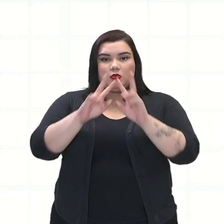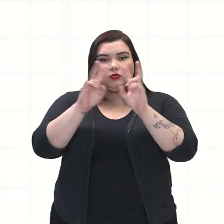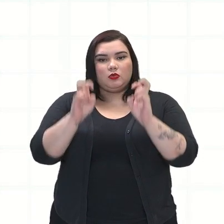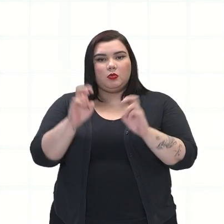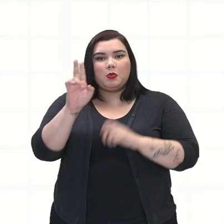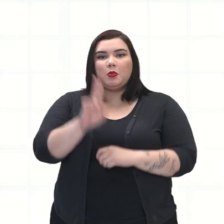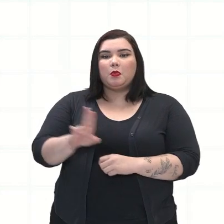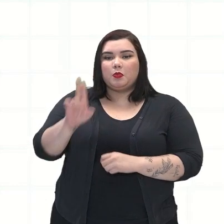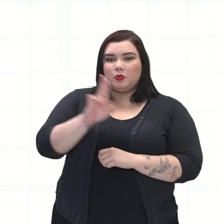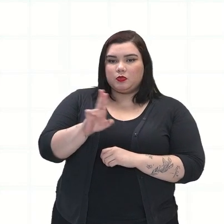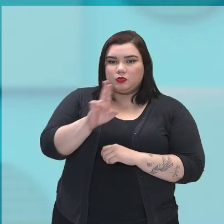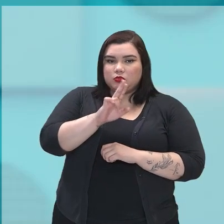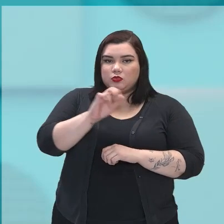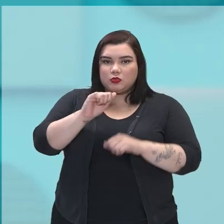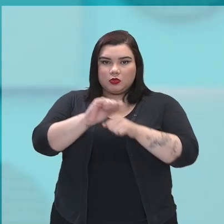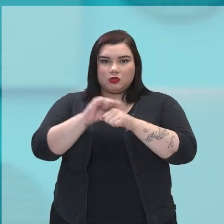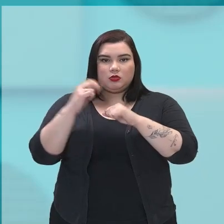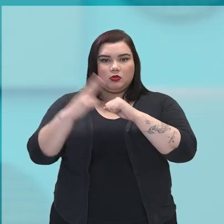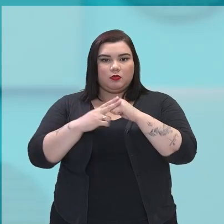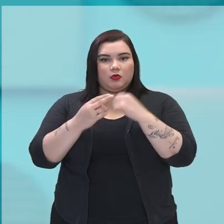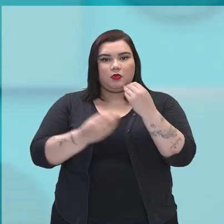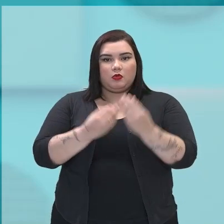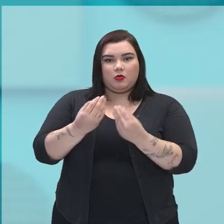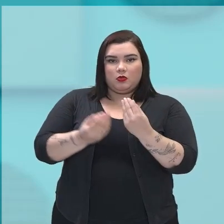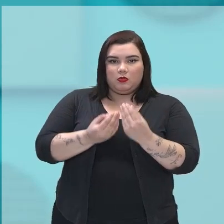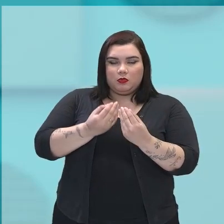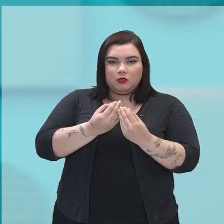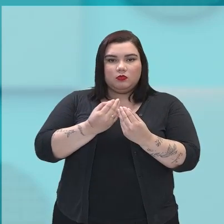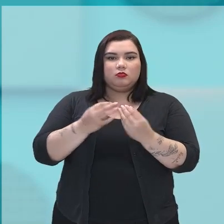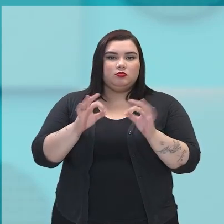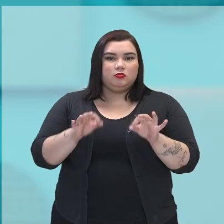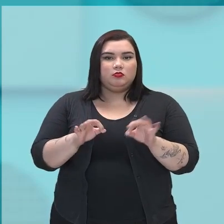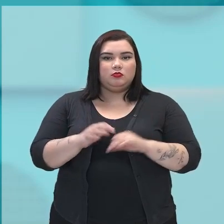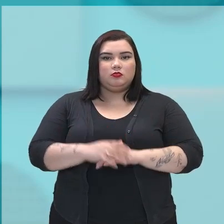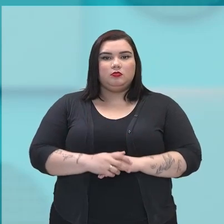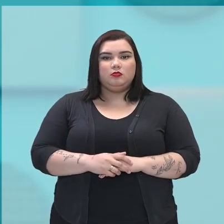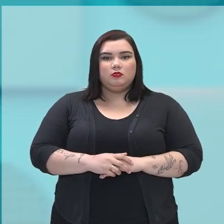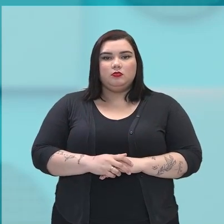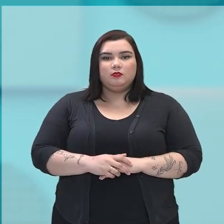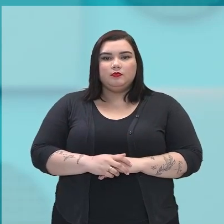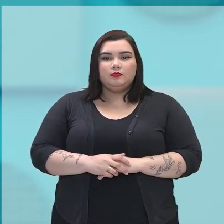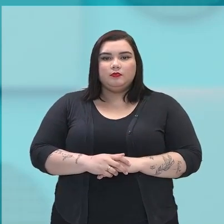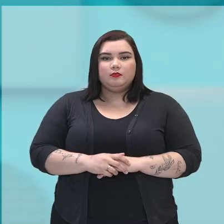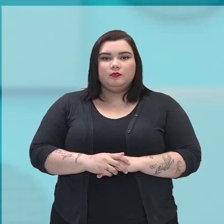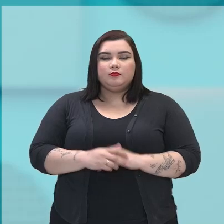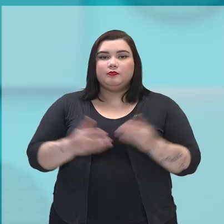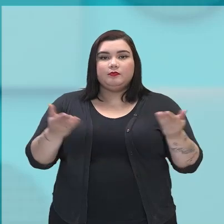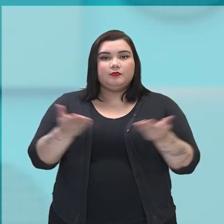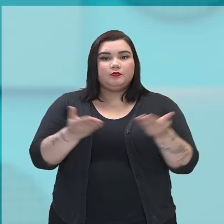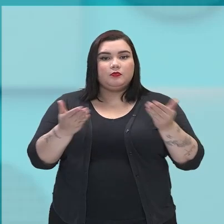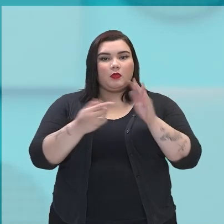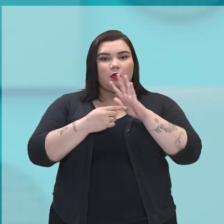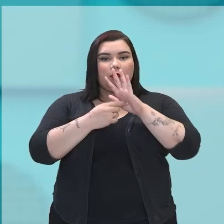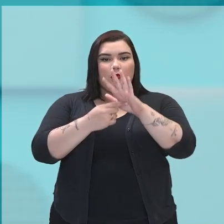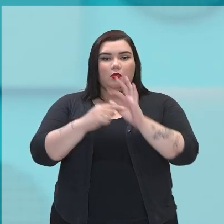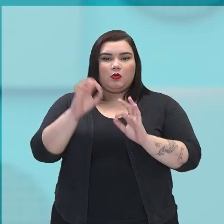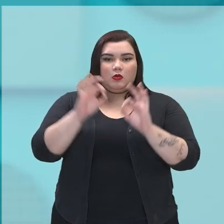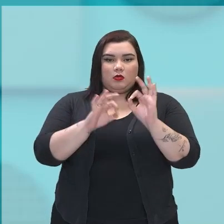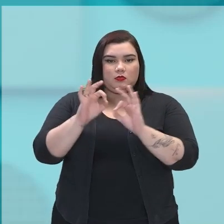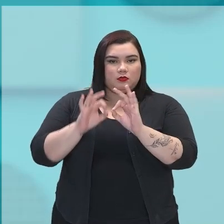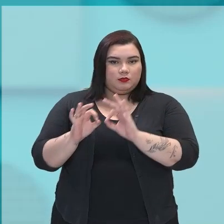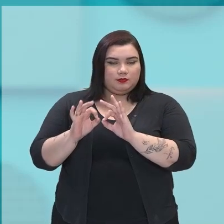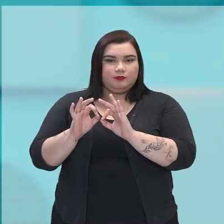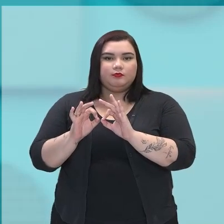uso, né, dos advérbios como frequência, né? E vamos mostrar a organização